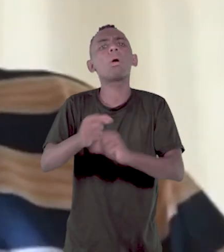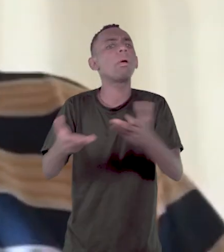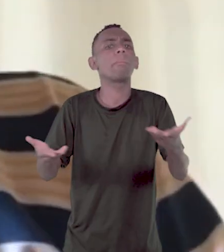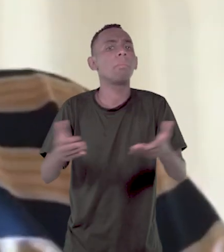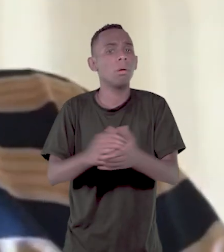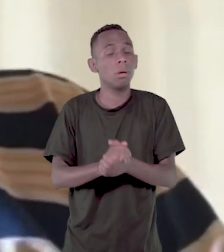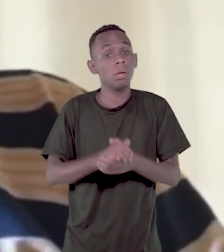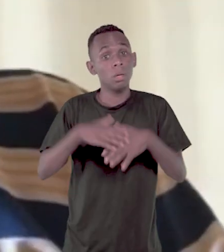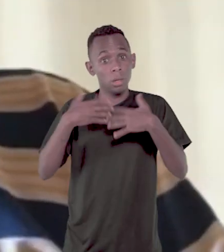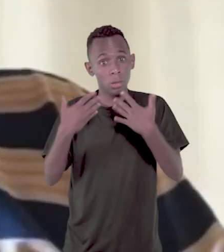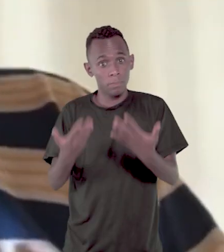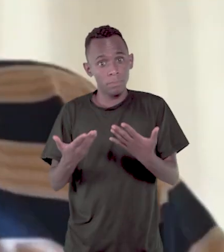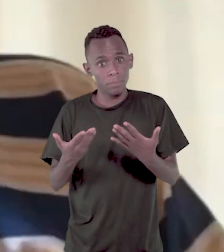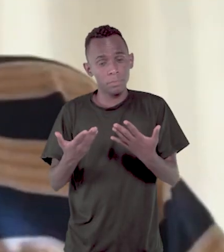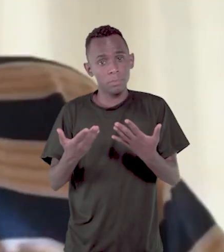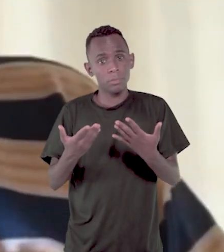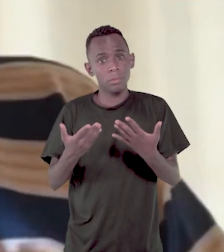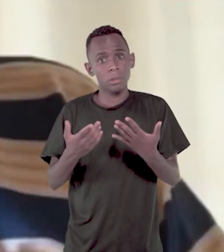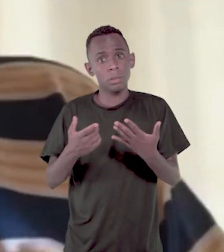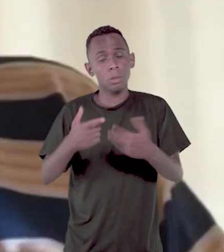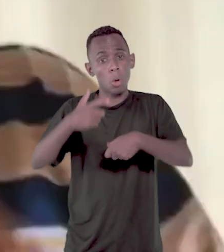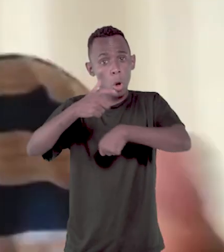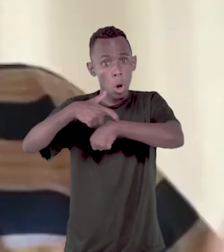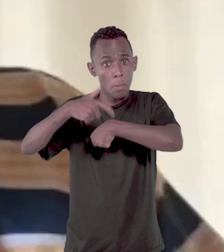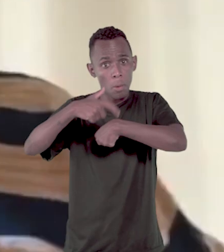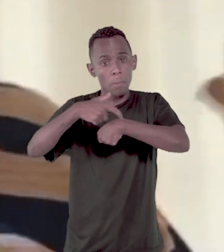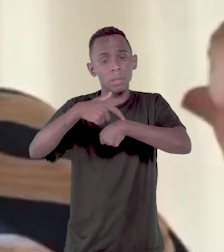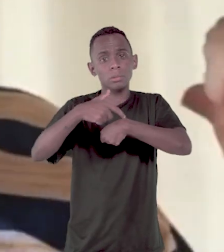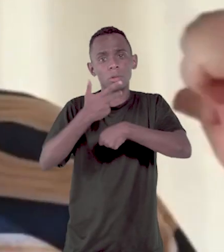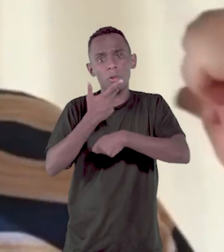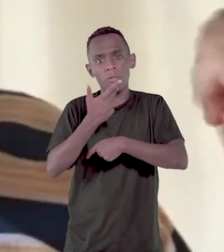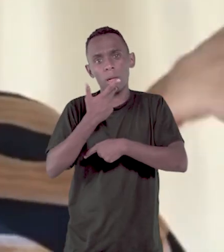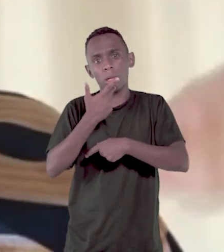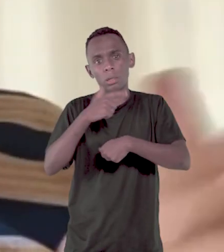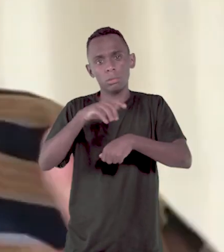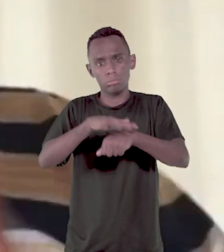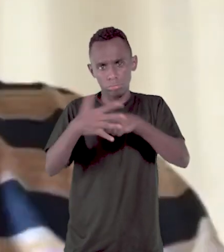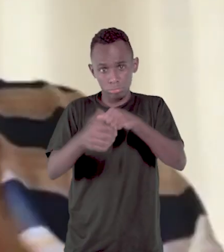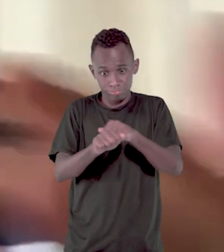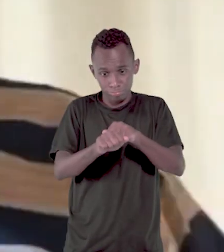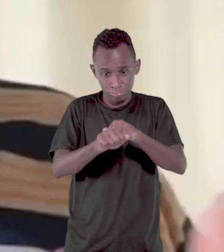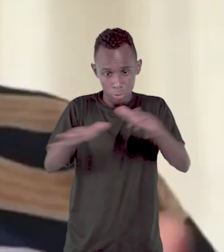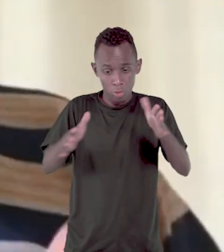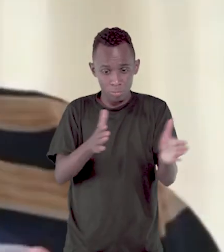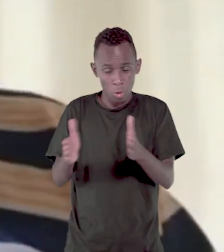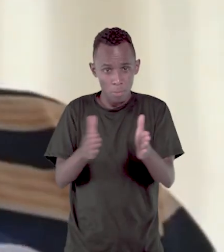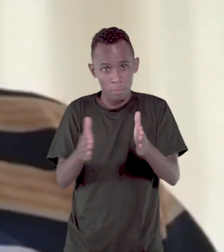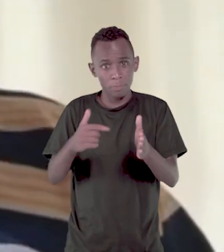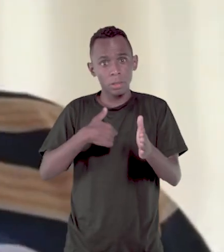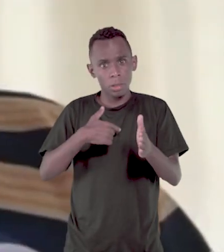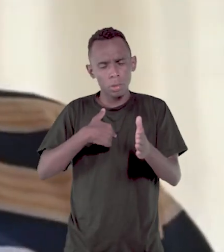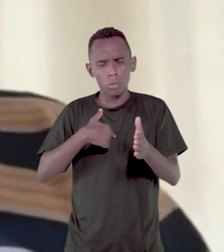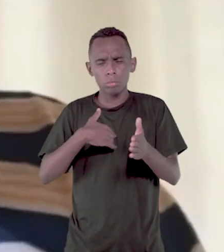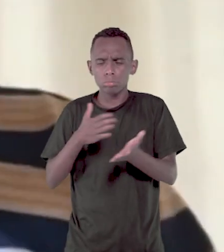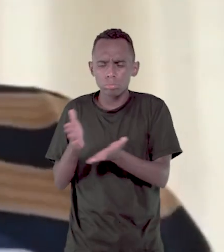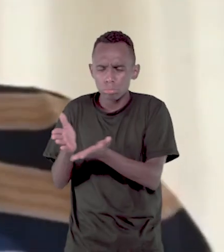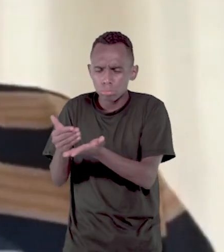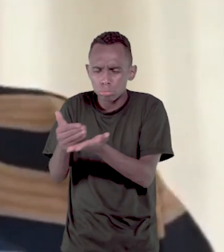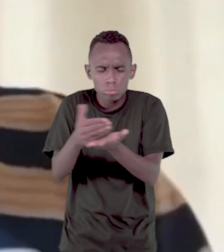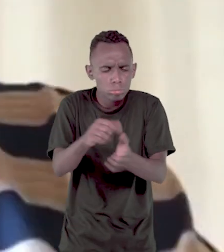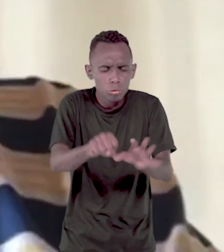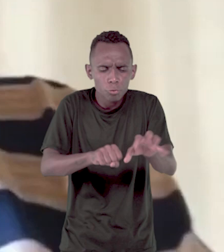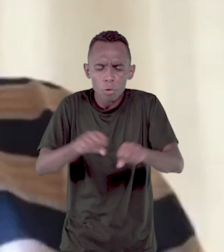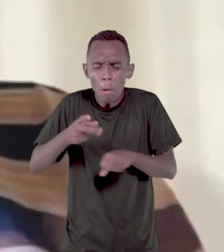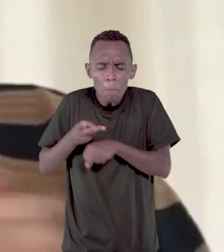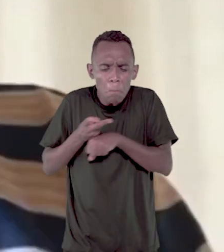aquilo, né? Então, só que em um determinado momento, como eu falei na pandemia, eu estava realmente limpando gavetas, eu falei, eu quero ver o